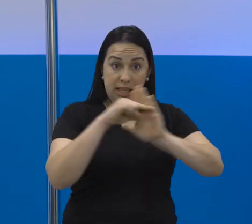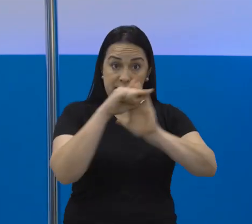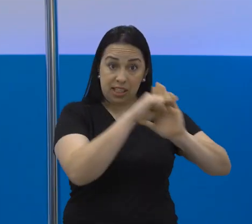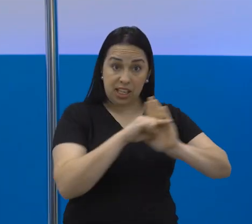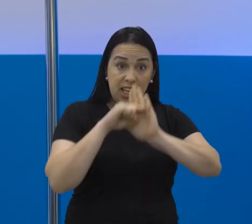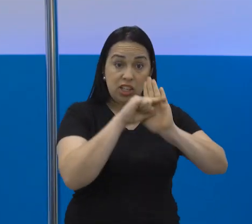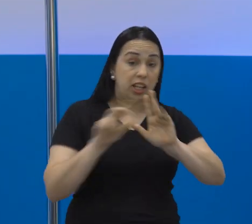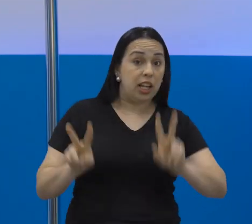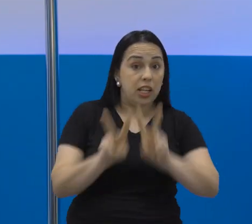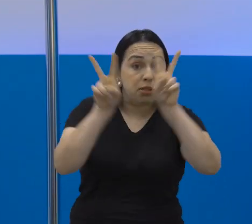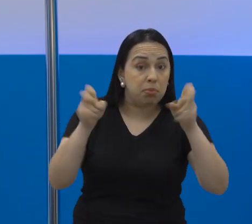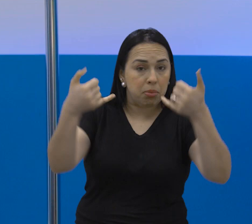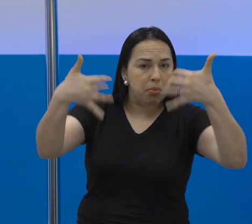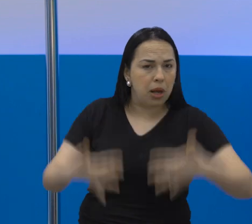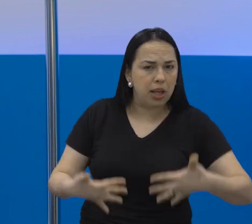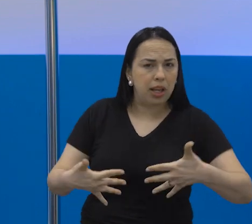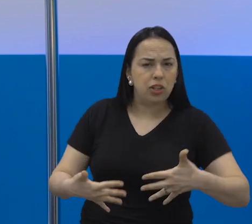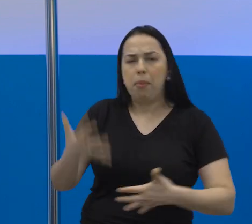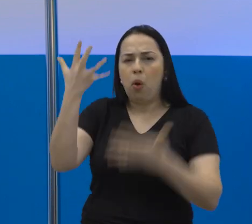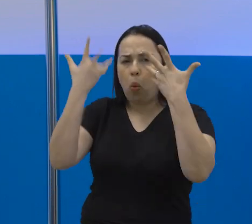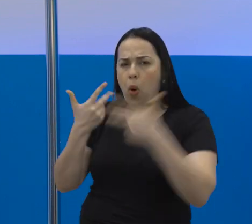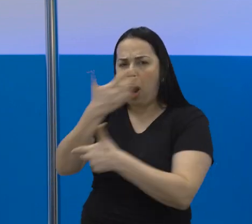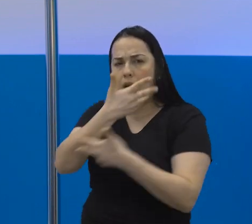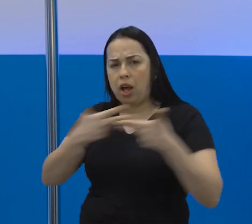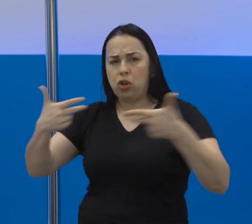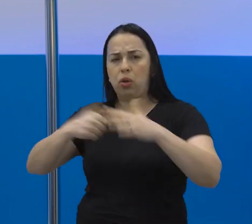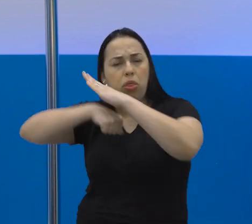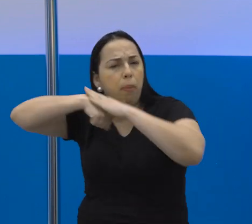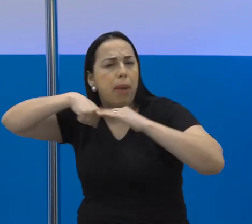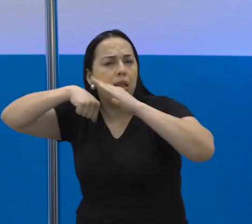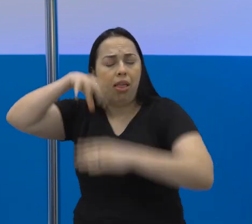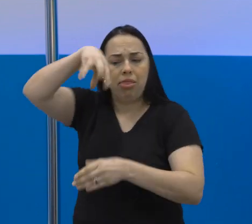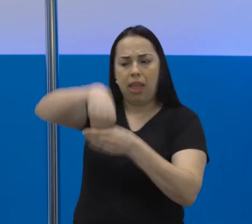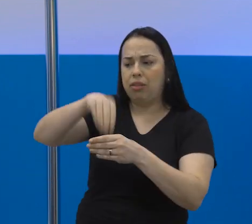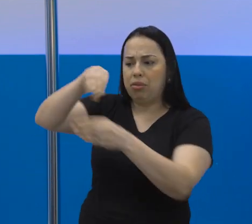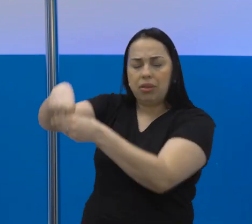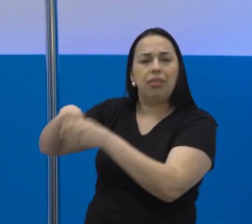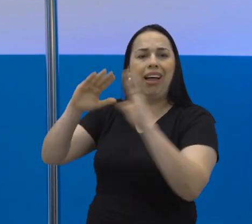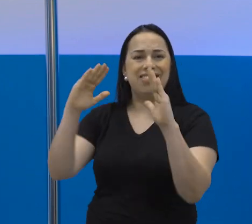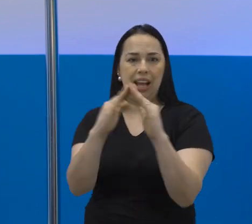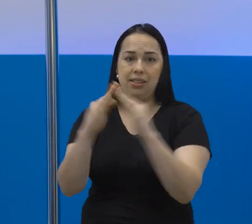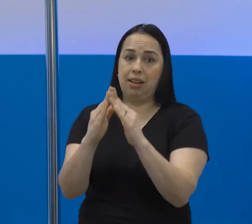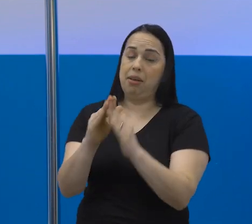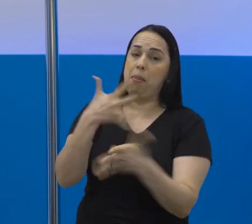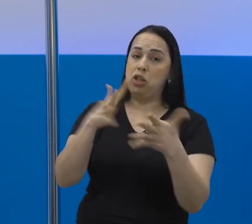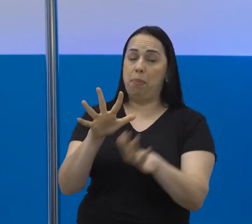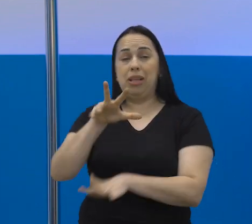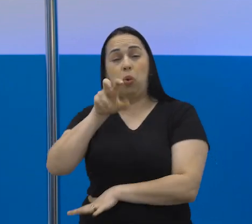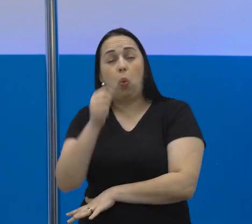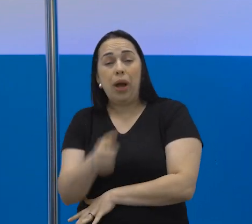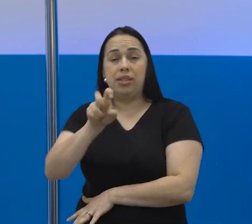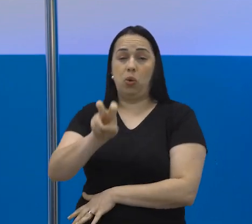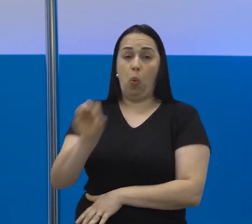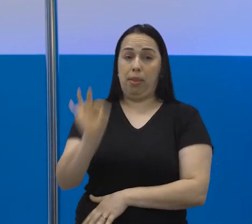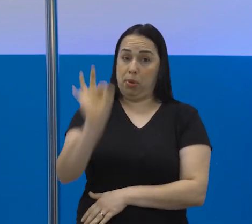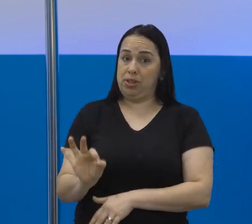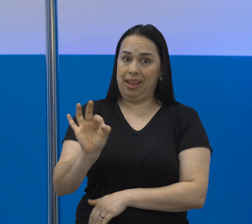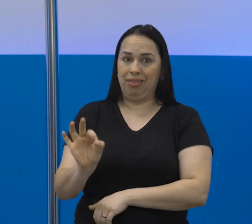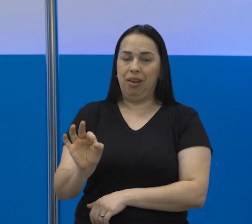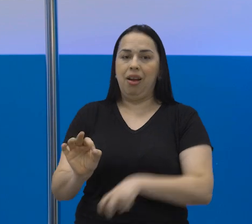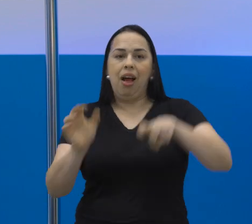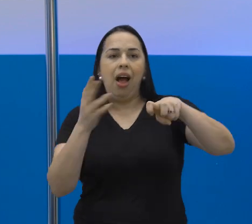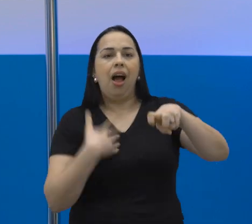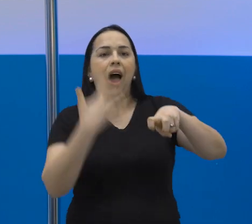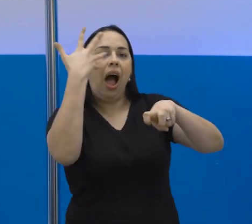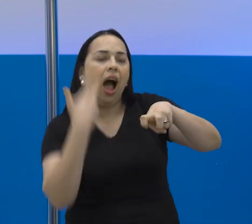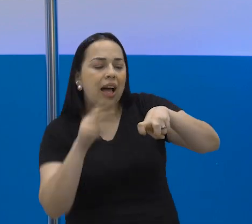Pesquisa sobre o perfil dos pets que estão nas casas dos brasileiros mostrou que quase metade dos animais não